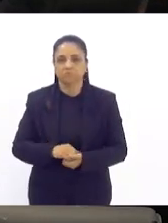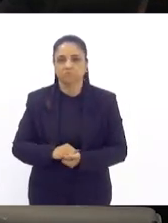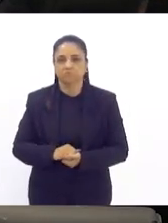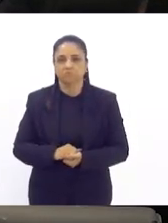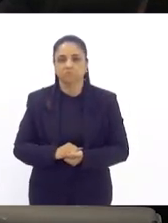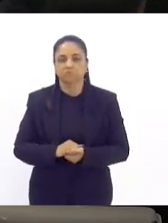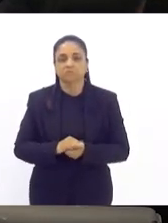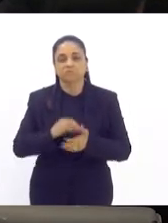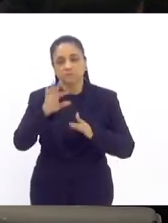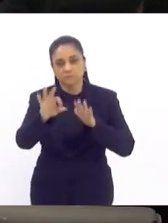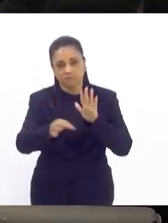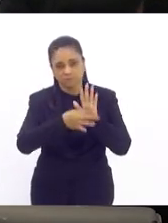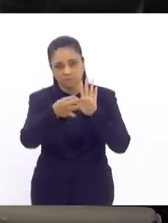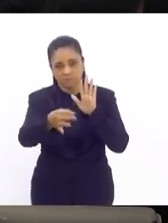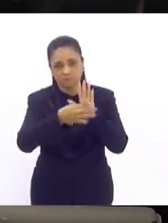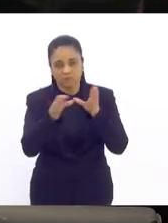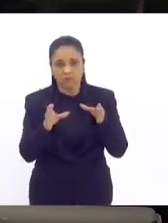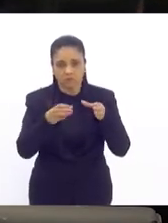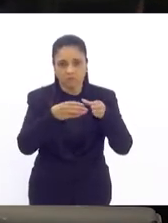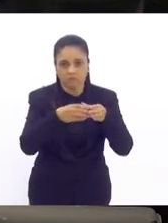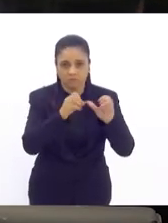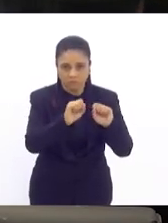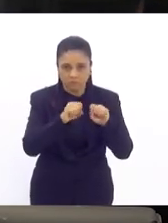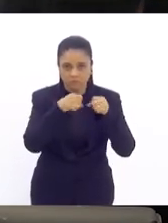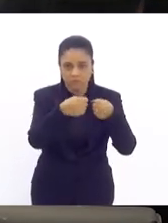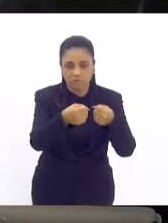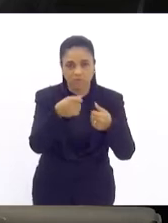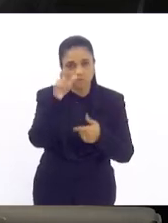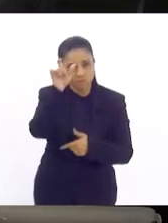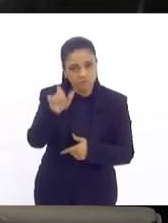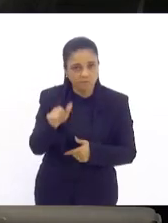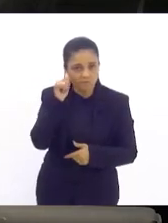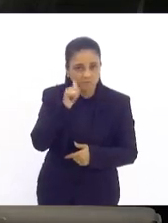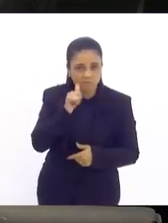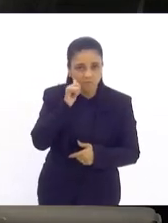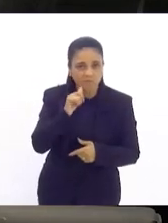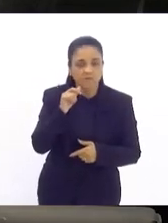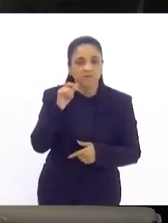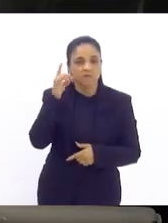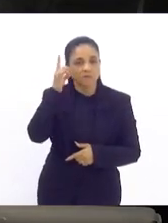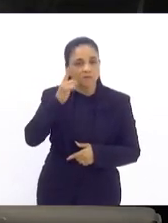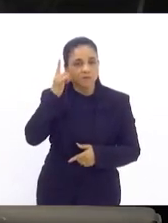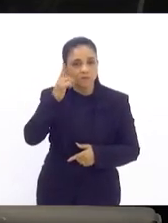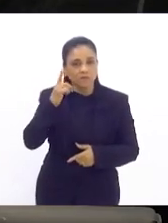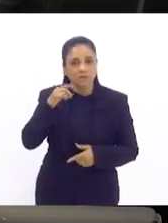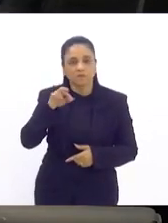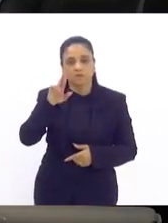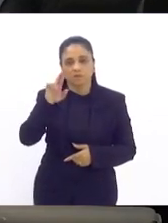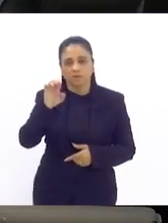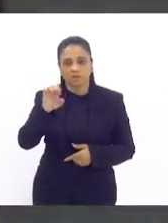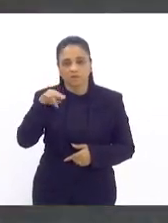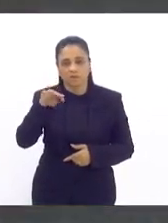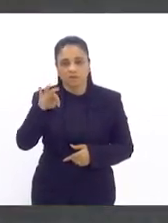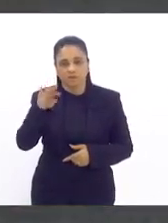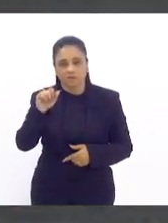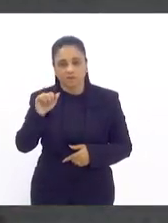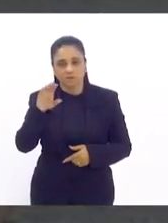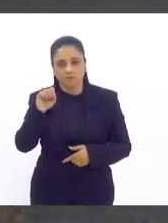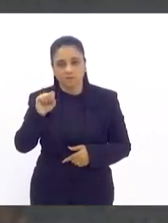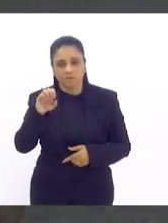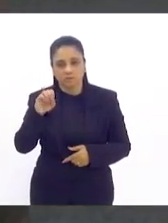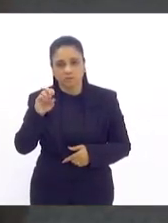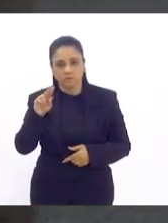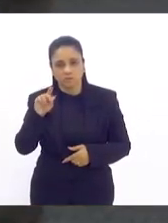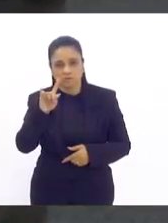permitir parecer pela condição de defesa dos direitos da mulher deputada Renata Souza senhor presidente